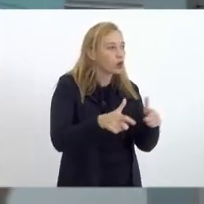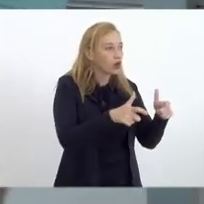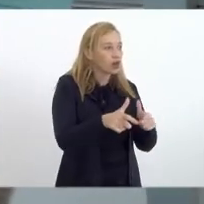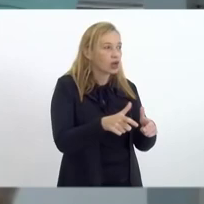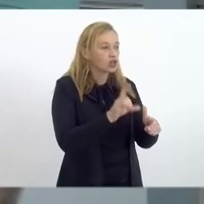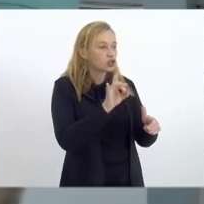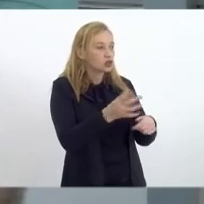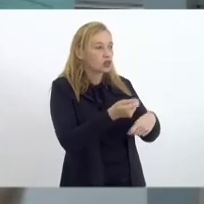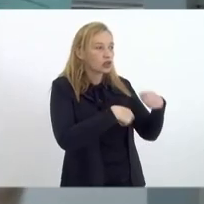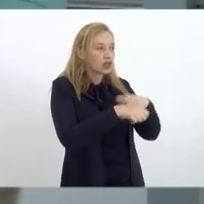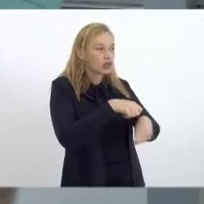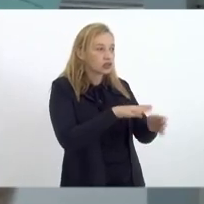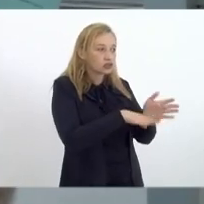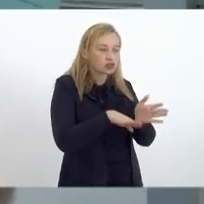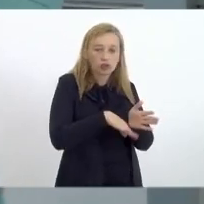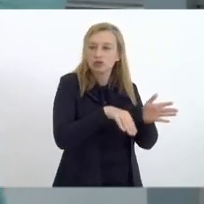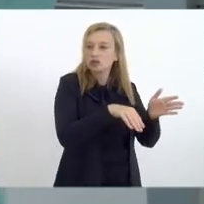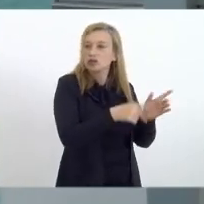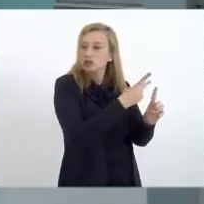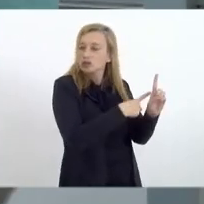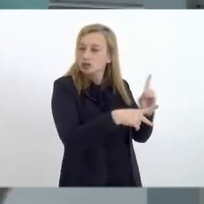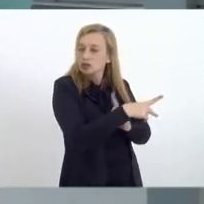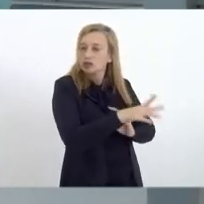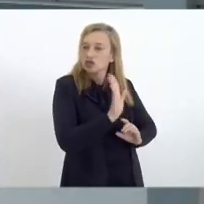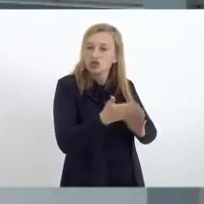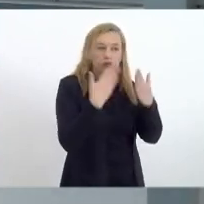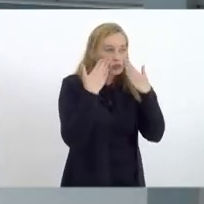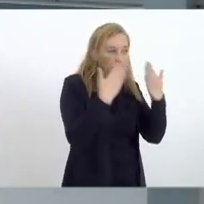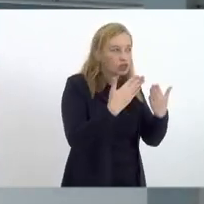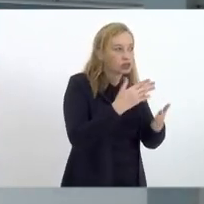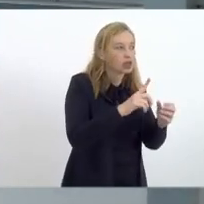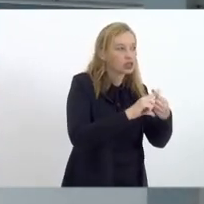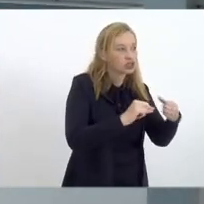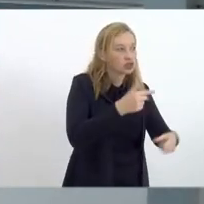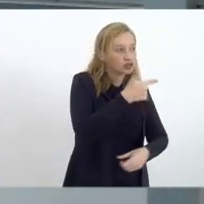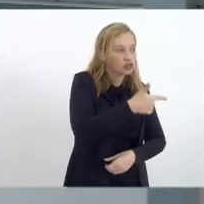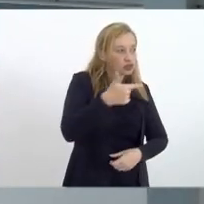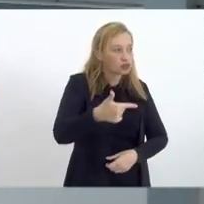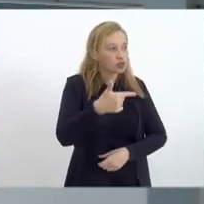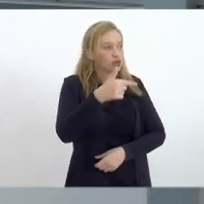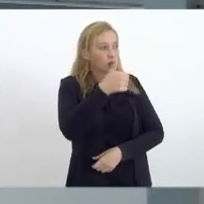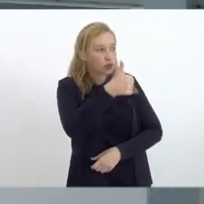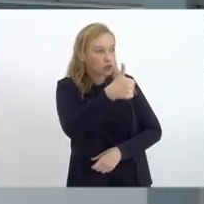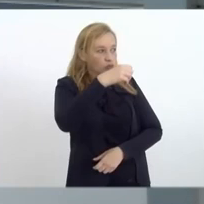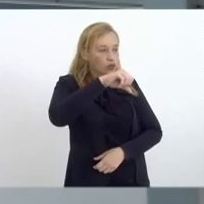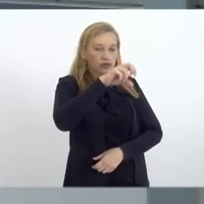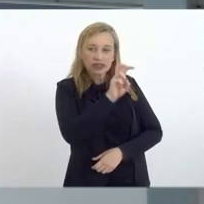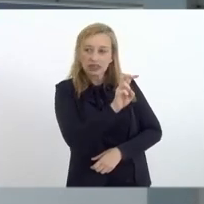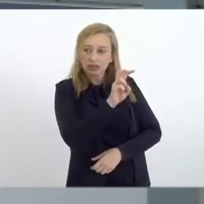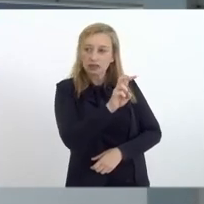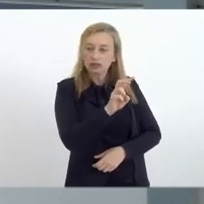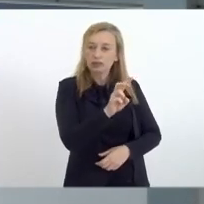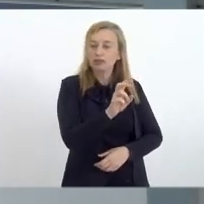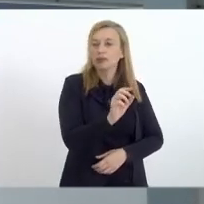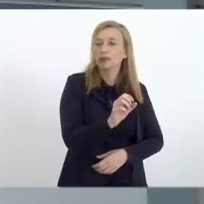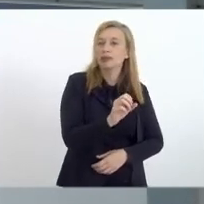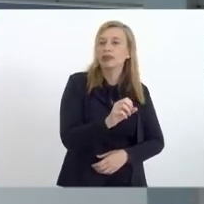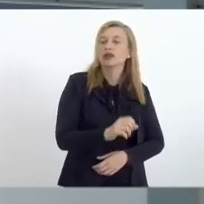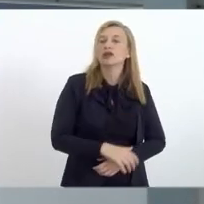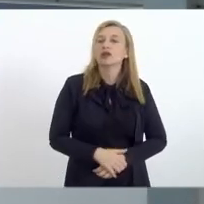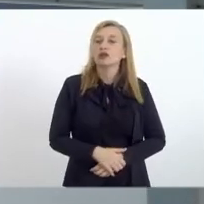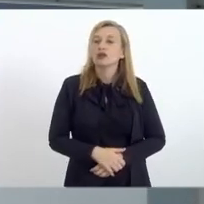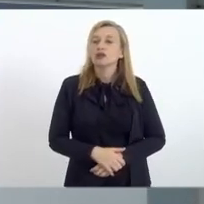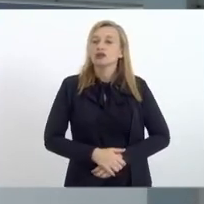despesas administrativas do Rio Previdência, conforme apresentado no artigo 22 da Lei 195, em seu parágrafo 4º. Além disso,